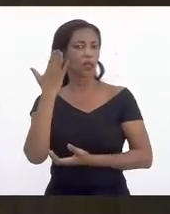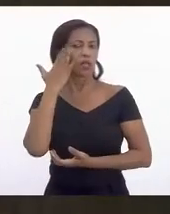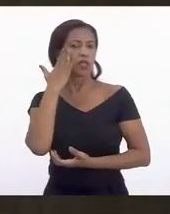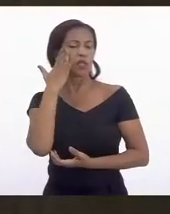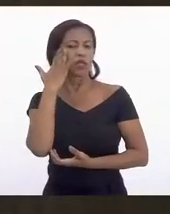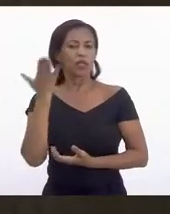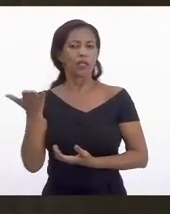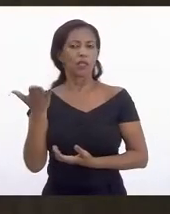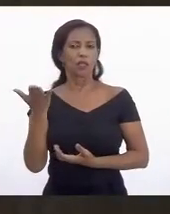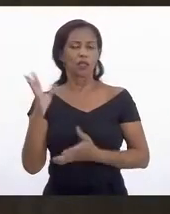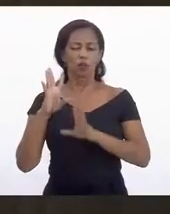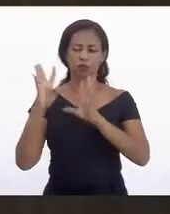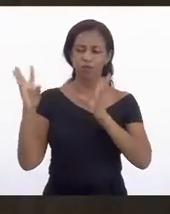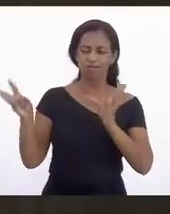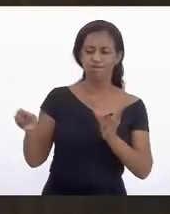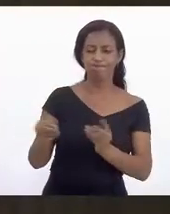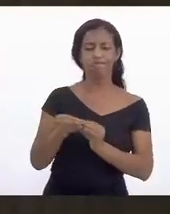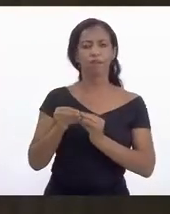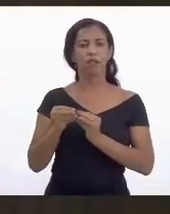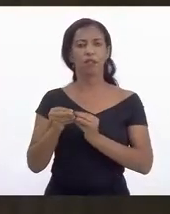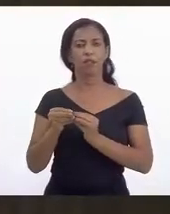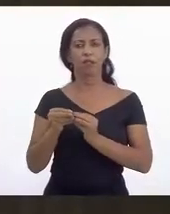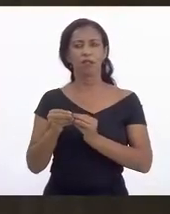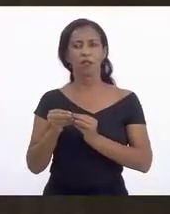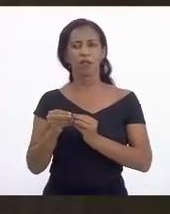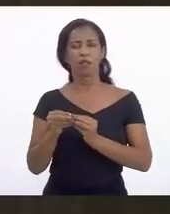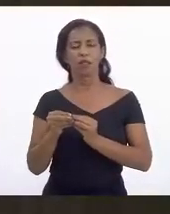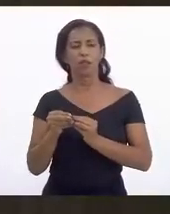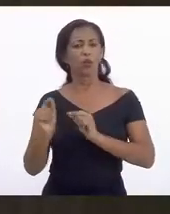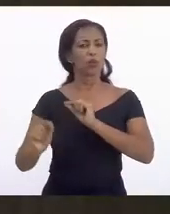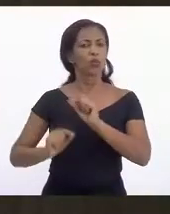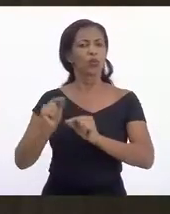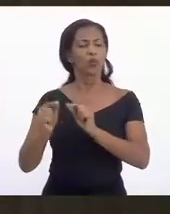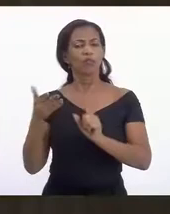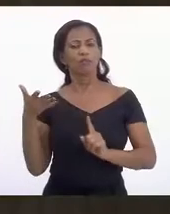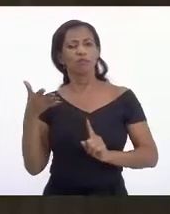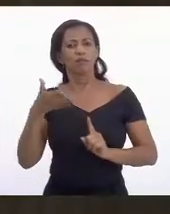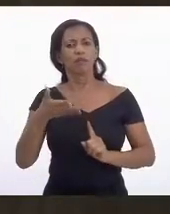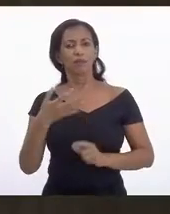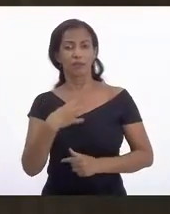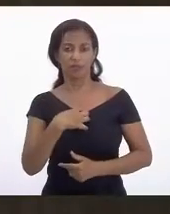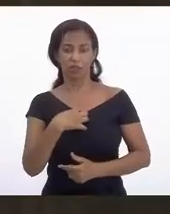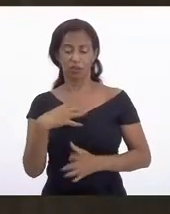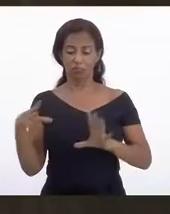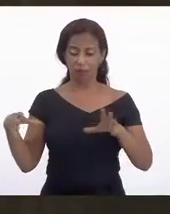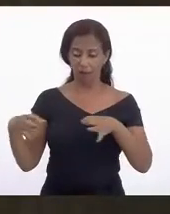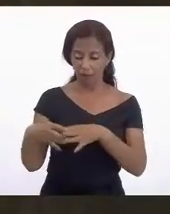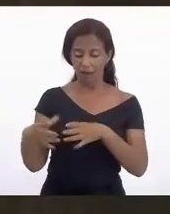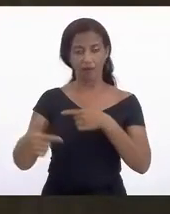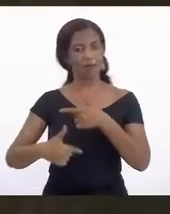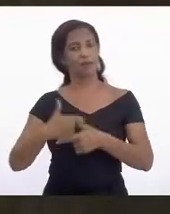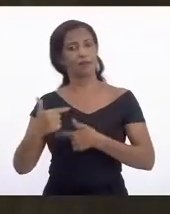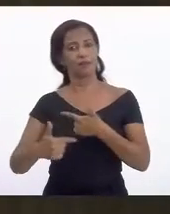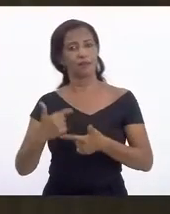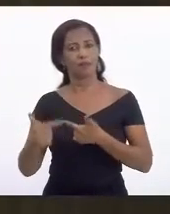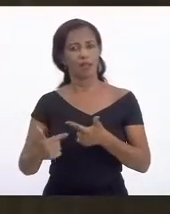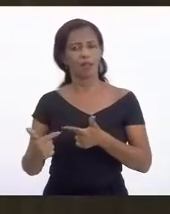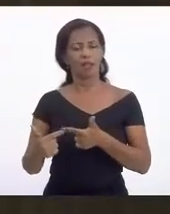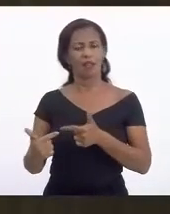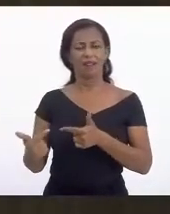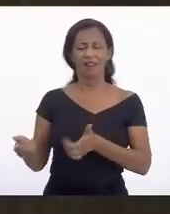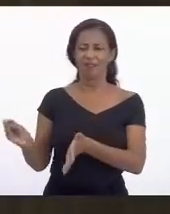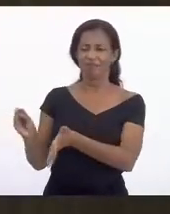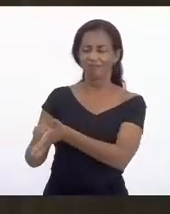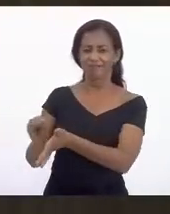entendendo a complexidade do que a gente se refere nesse sentido, a classe trabalhadora expropriada